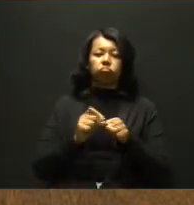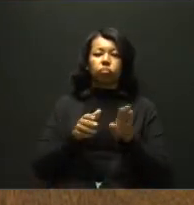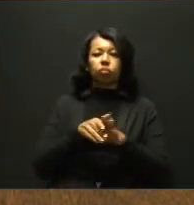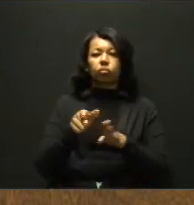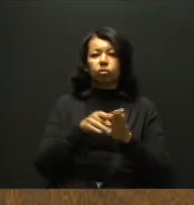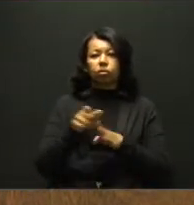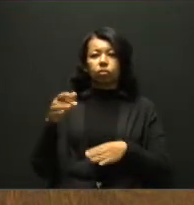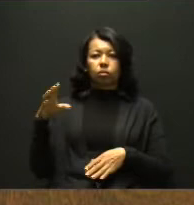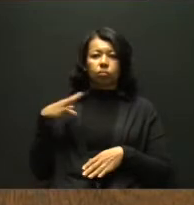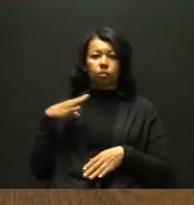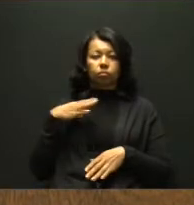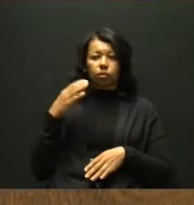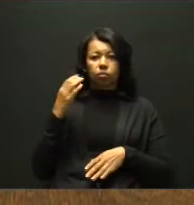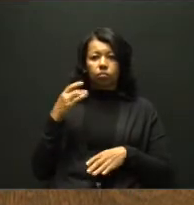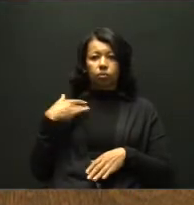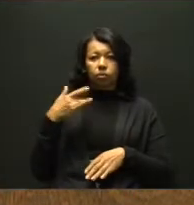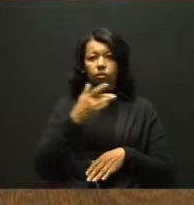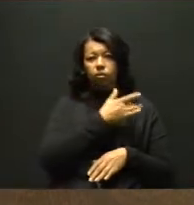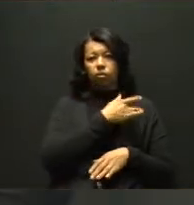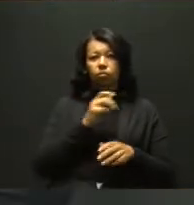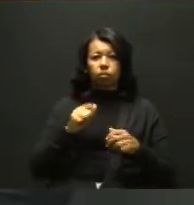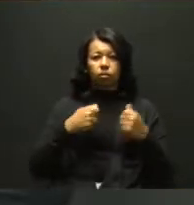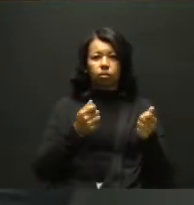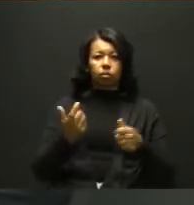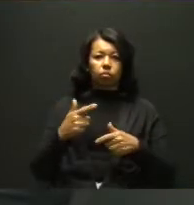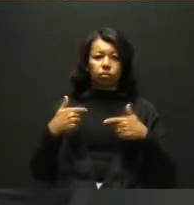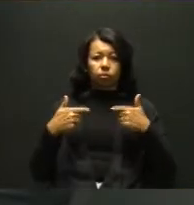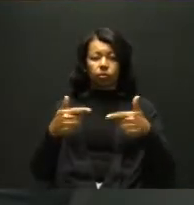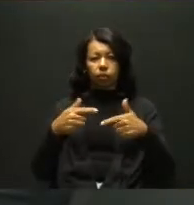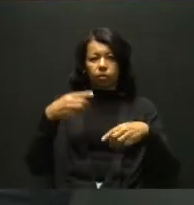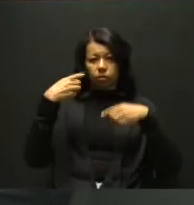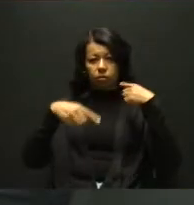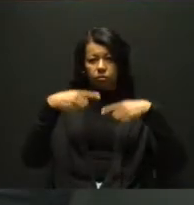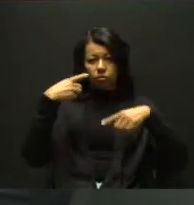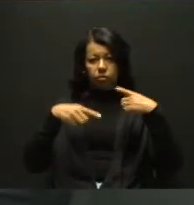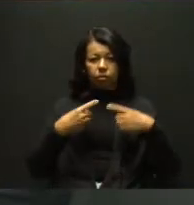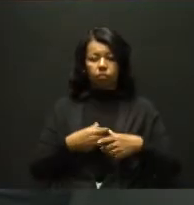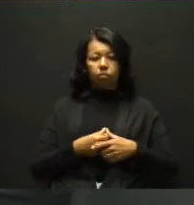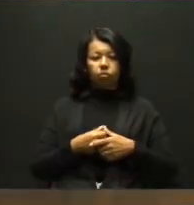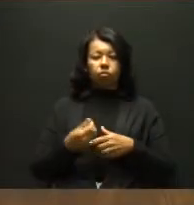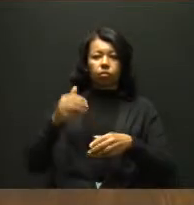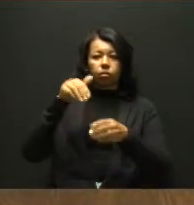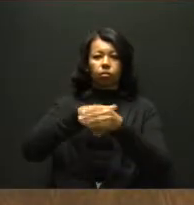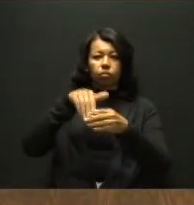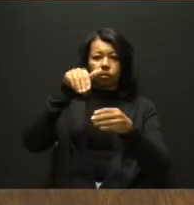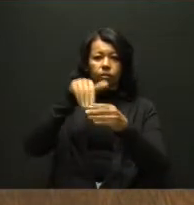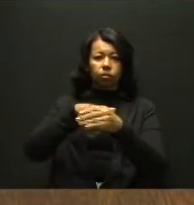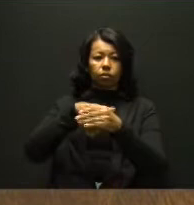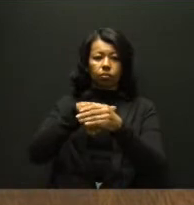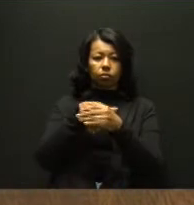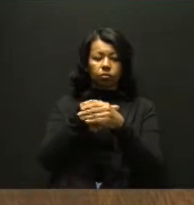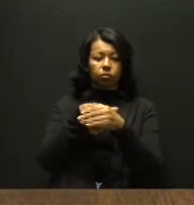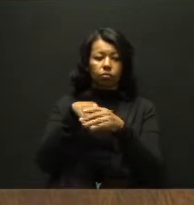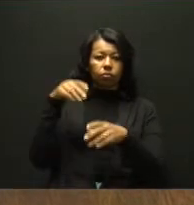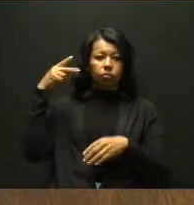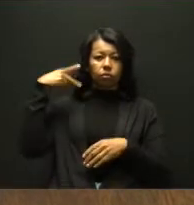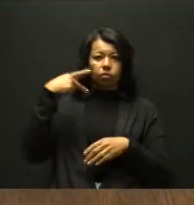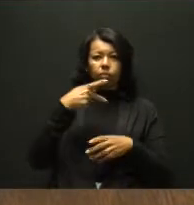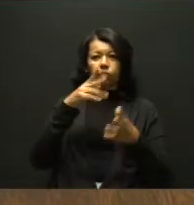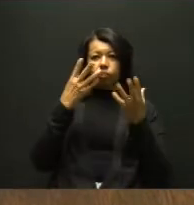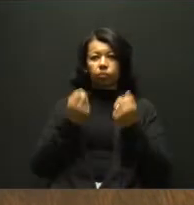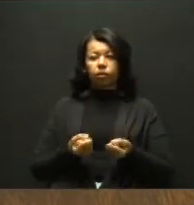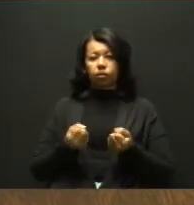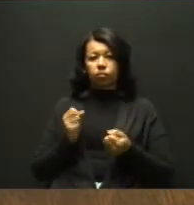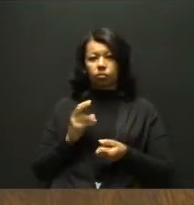municipal de saúde e dá outras providências em discussão em rotação que